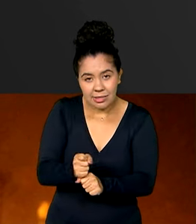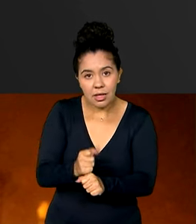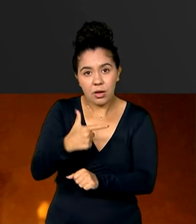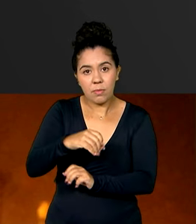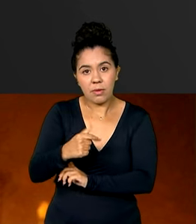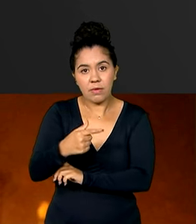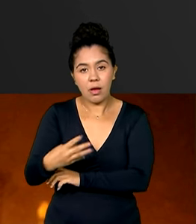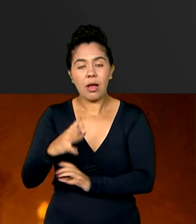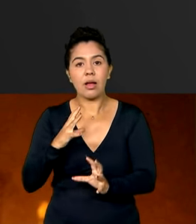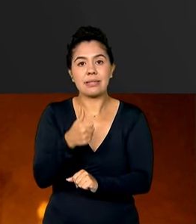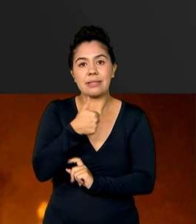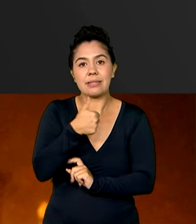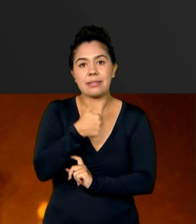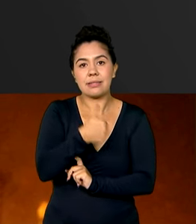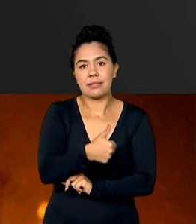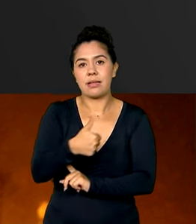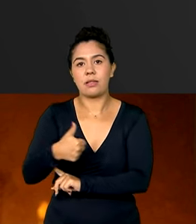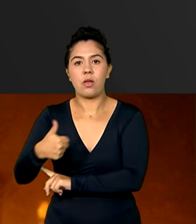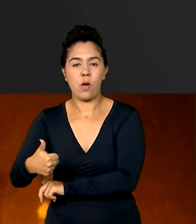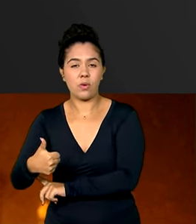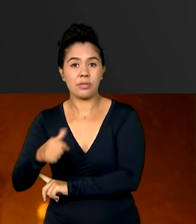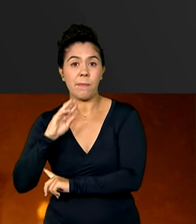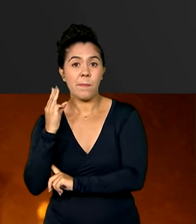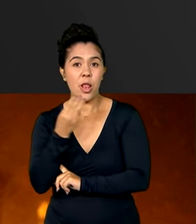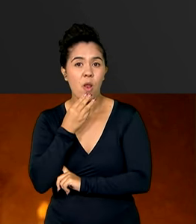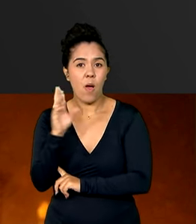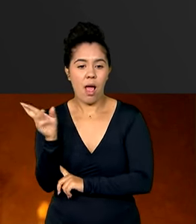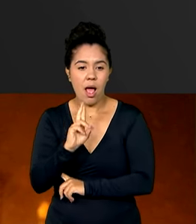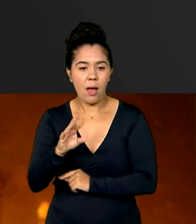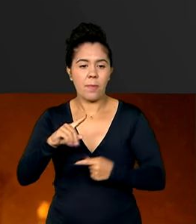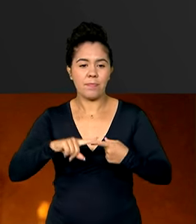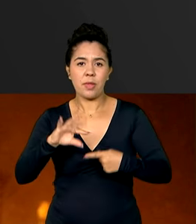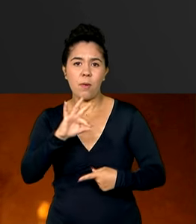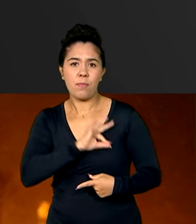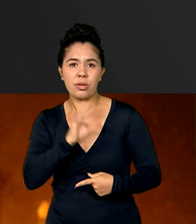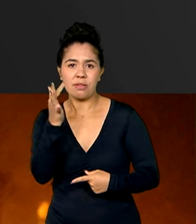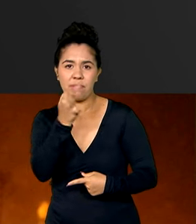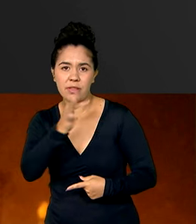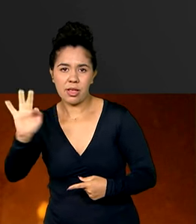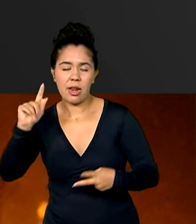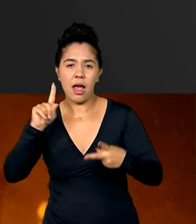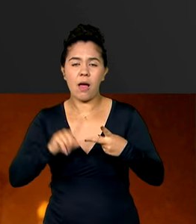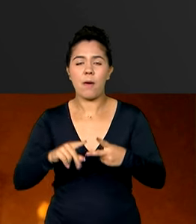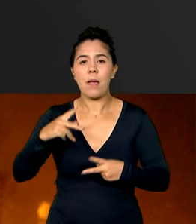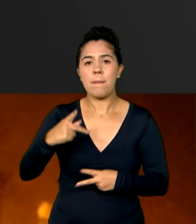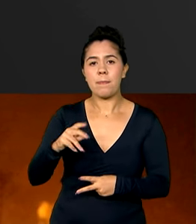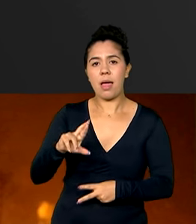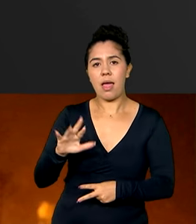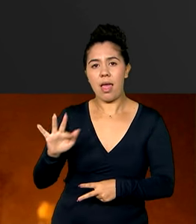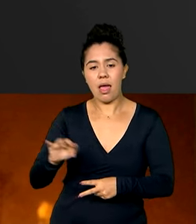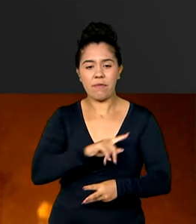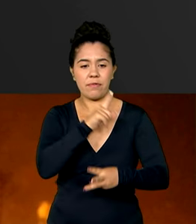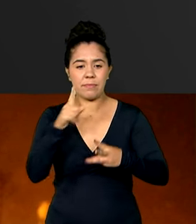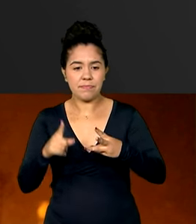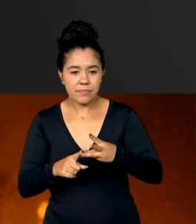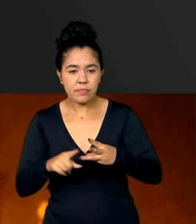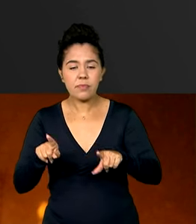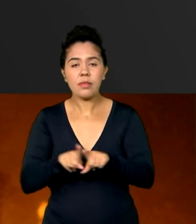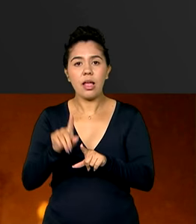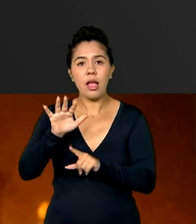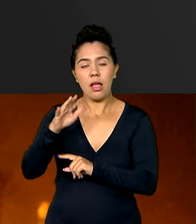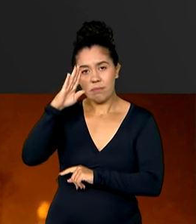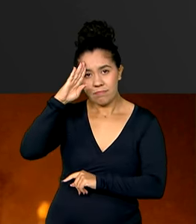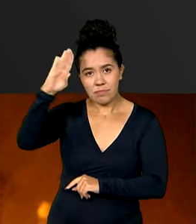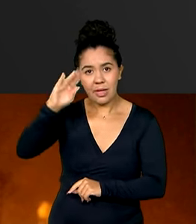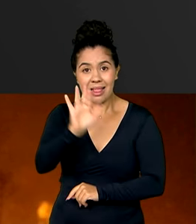111 milhões de reais. Polícia Federal, Polícia Rodoviária Federal e Força Nacional de Segurança Pública investigam